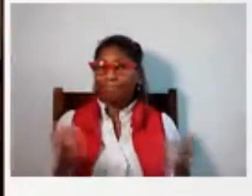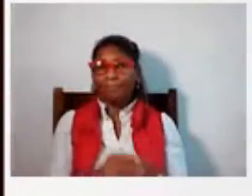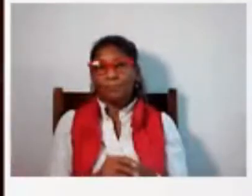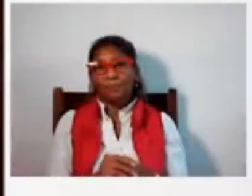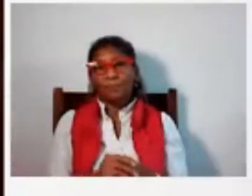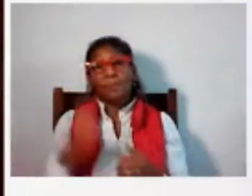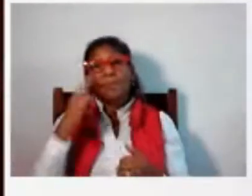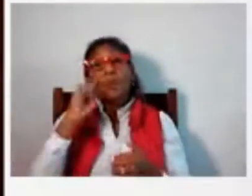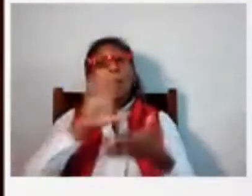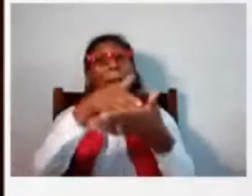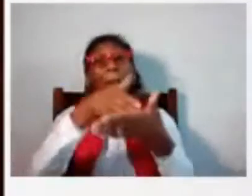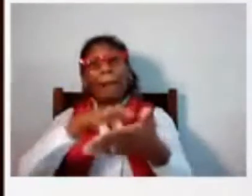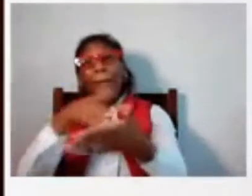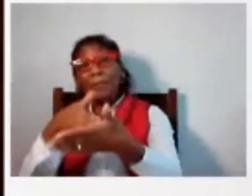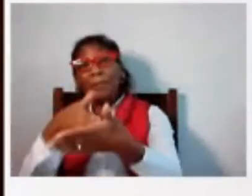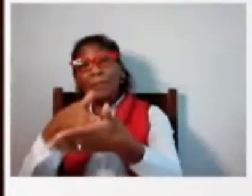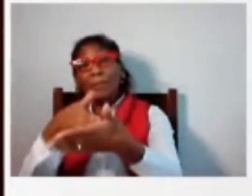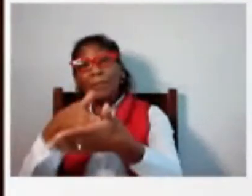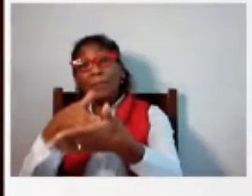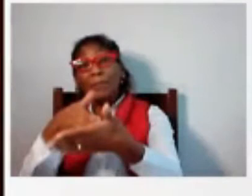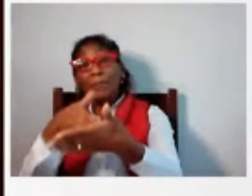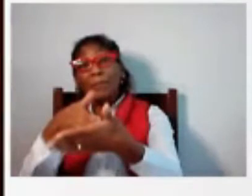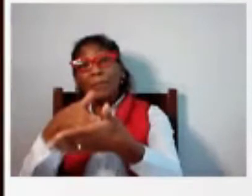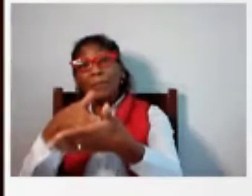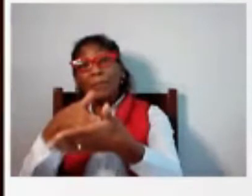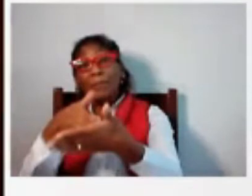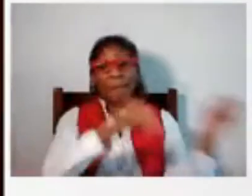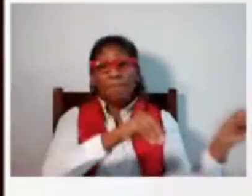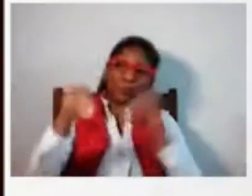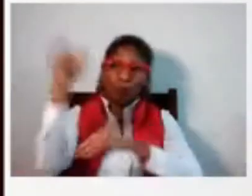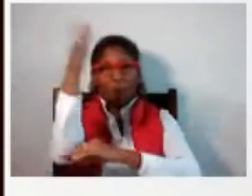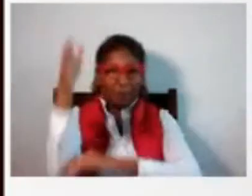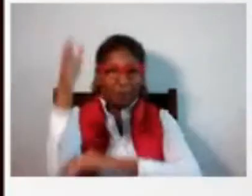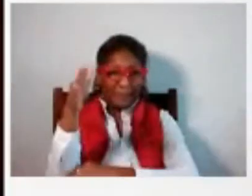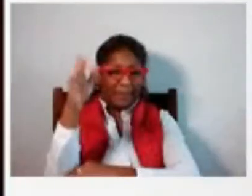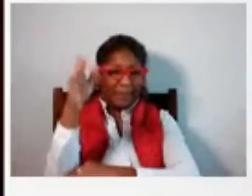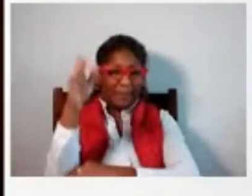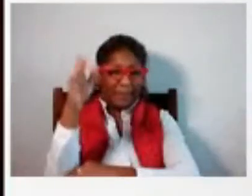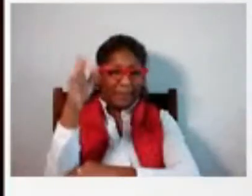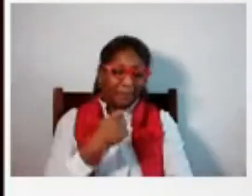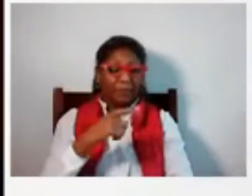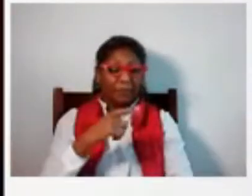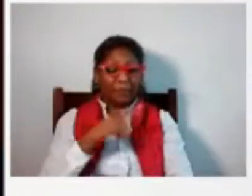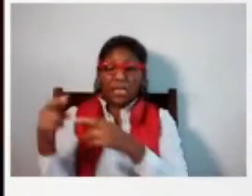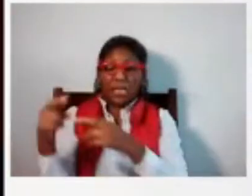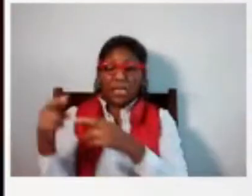este limite dessa região limítrofe da migração para a bandeira vermelha da região de Santo Ângelo,